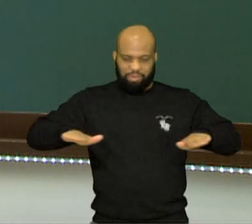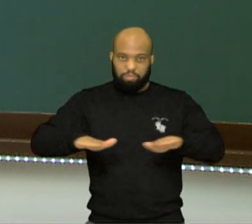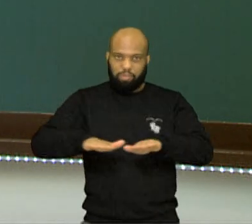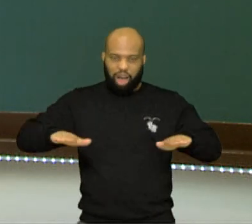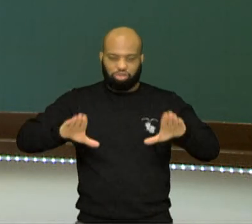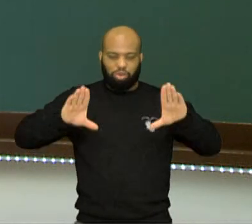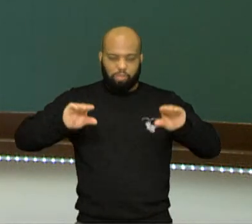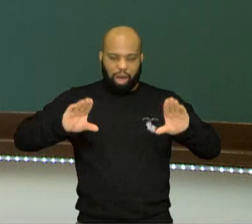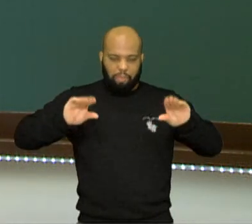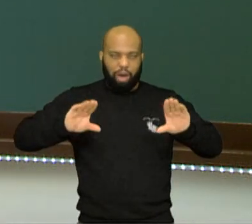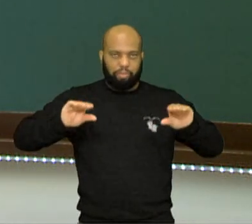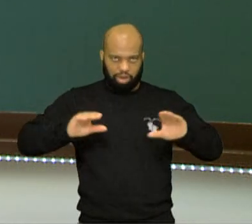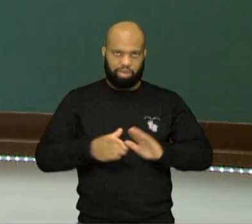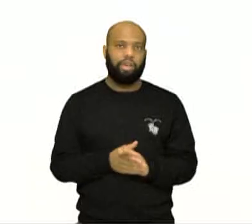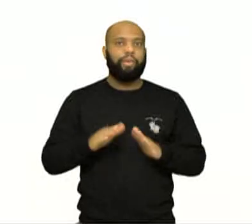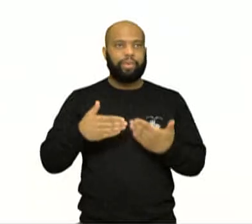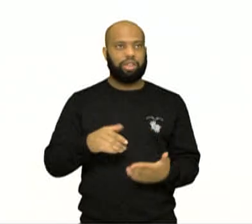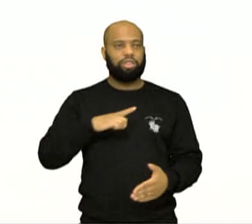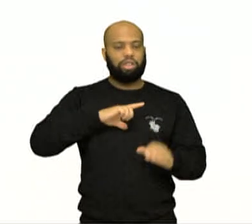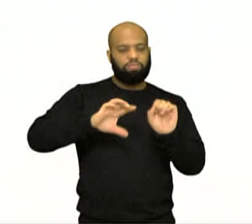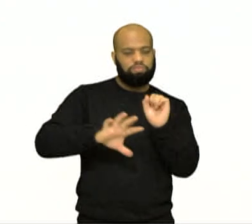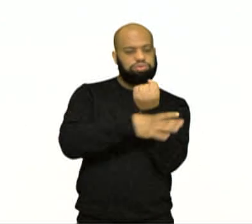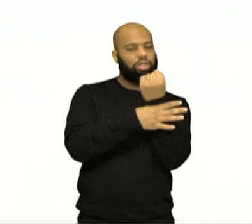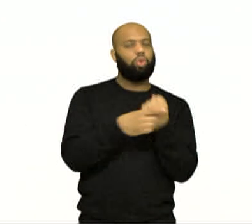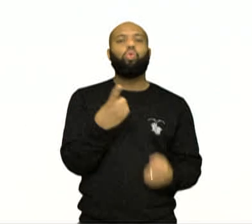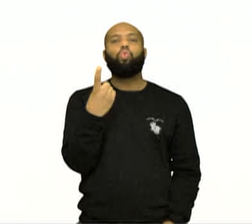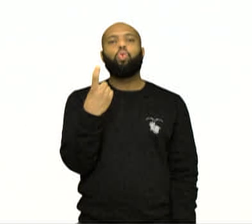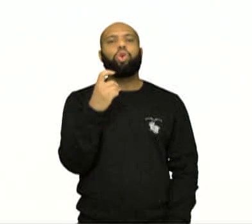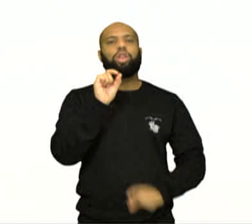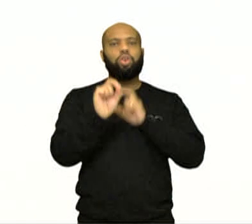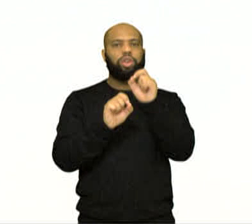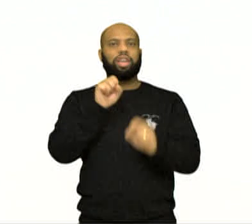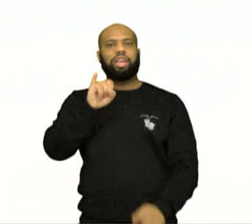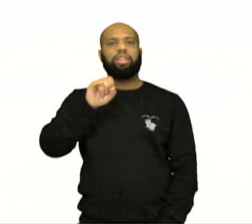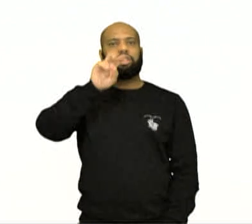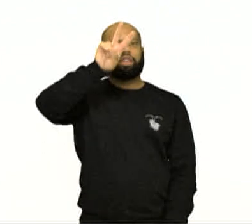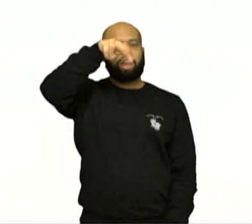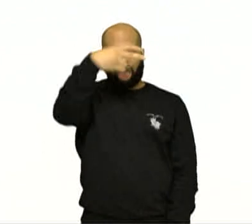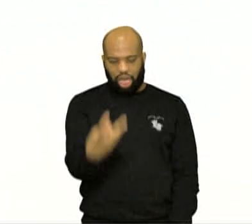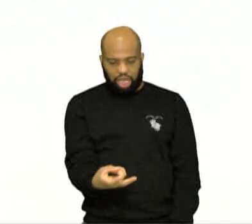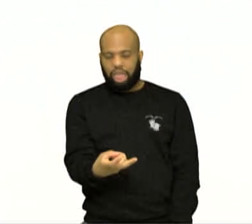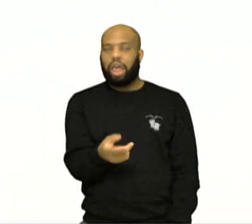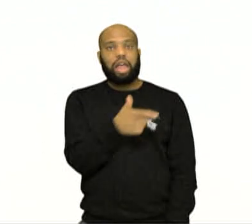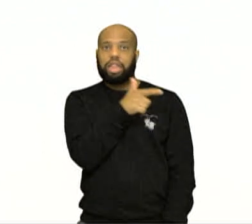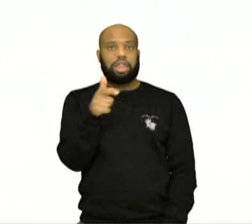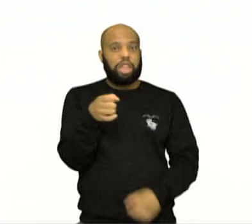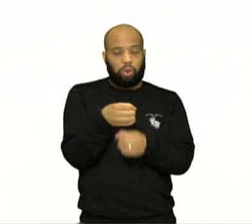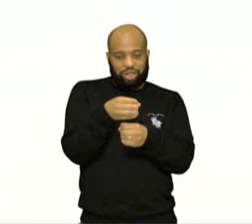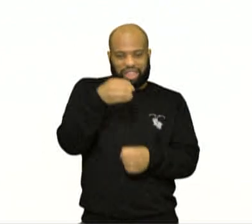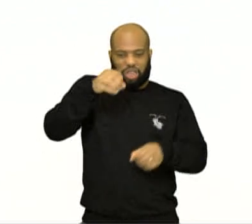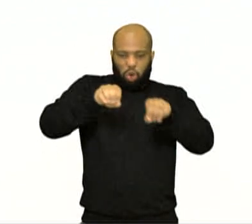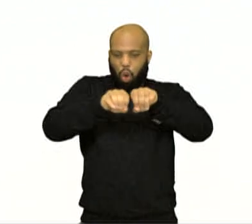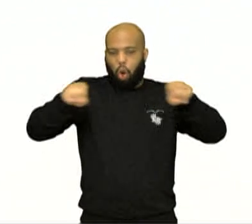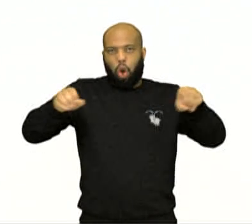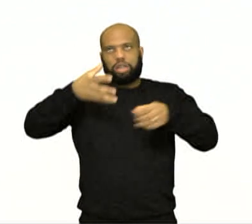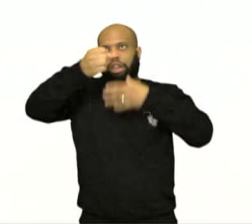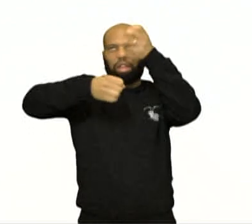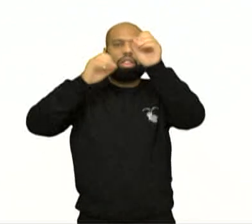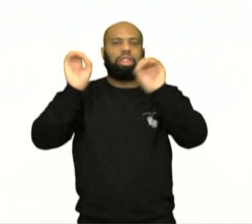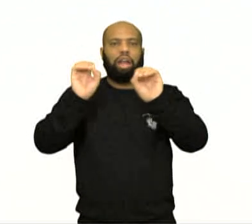segurança na base. Então a única segurança, se o atleta cair, ele não usa corda. Se ele cair, ele cai